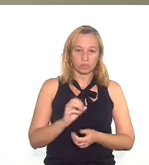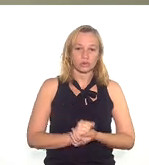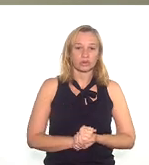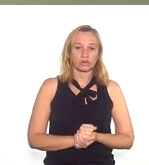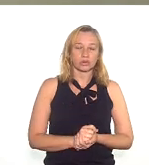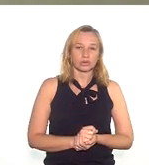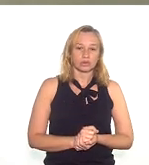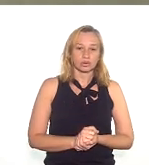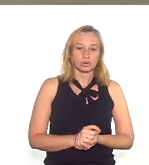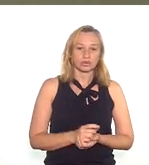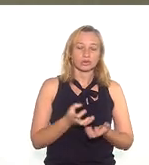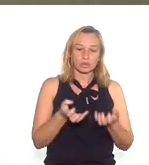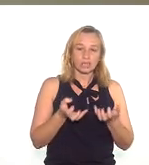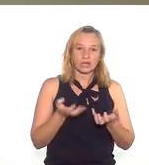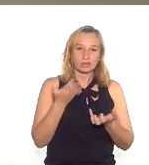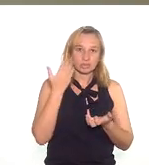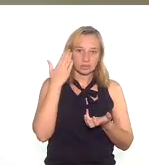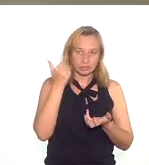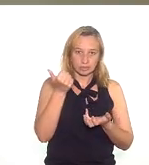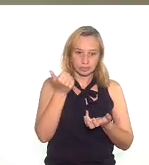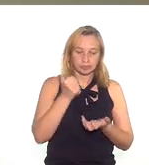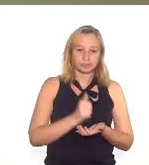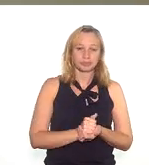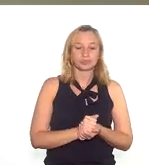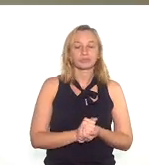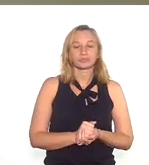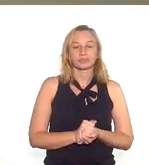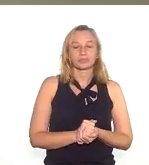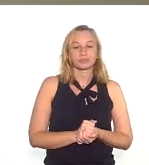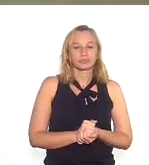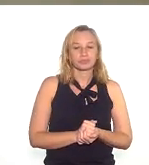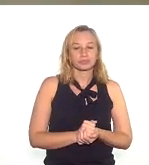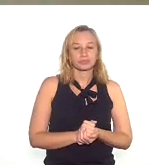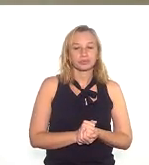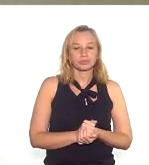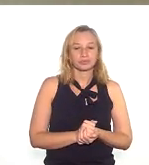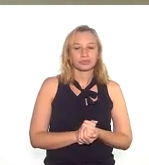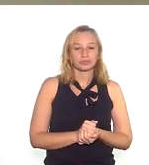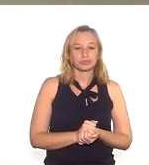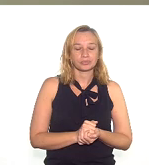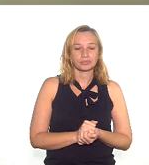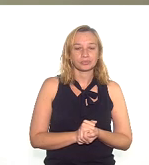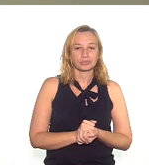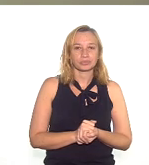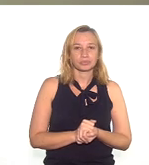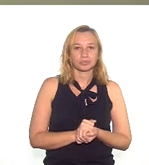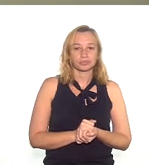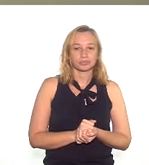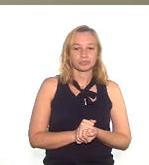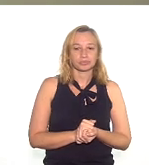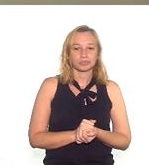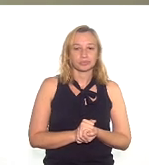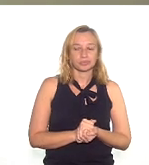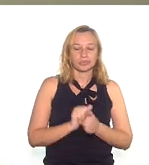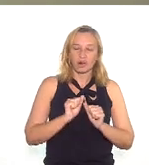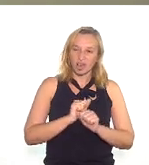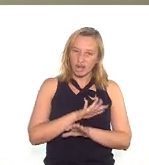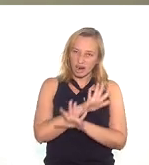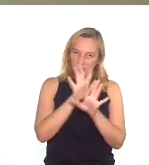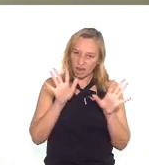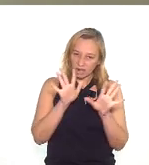nós aqui queremos saber, né, doutor Alfredo, de uma forma muito